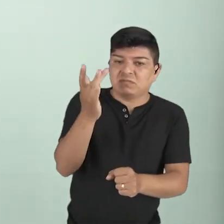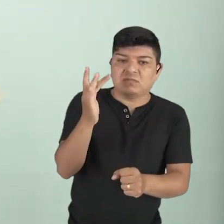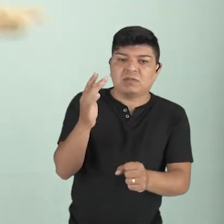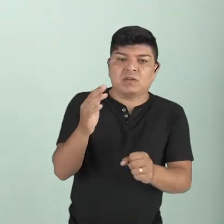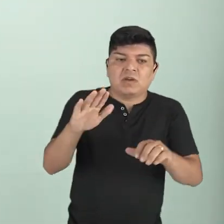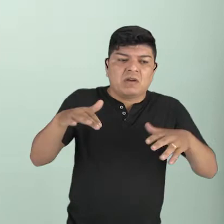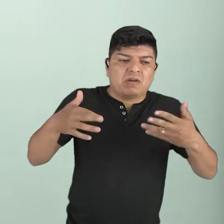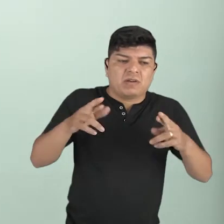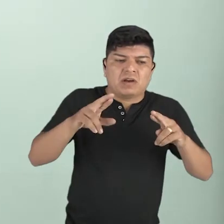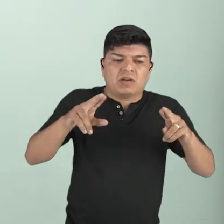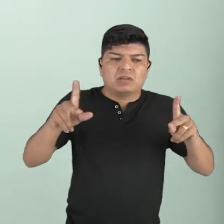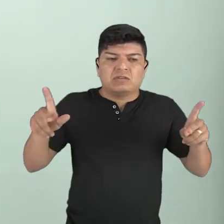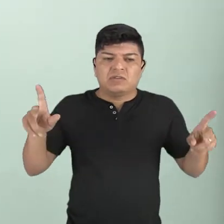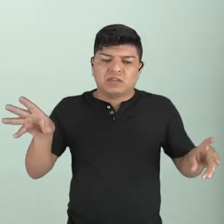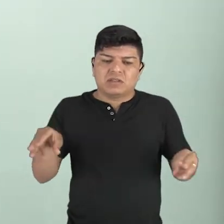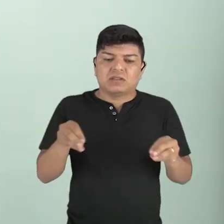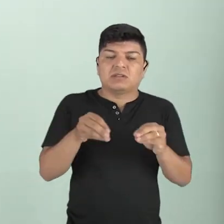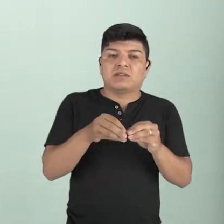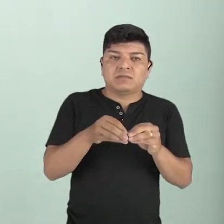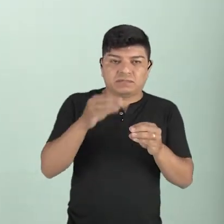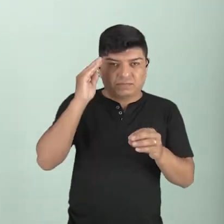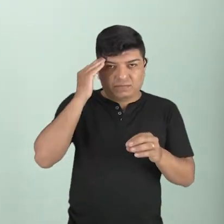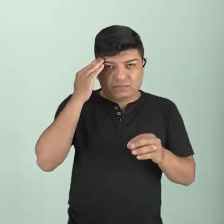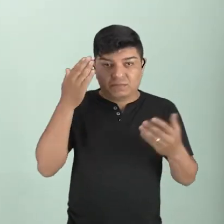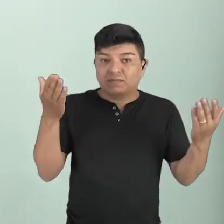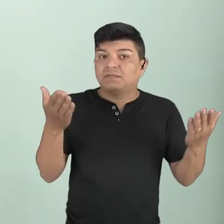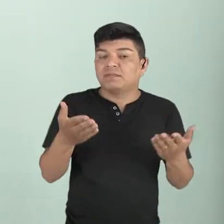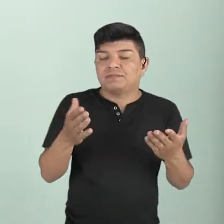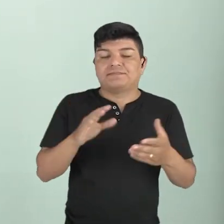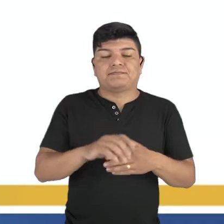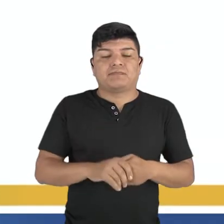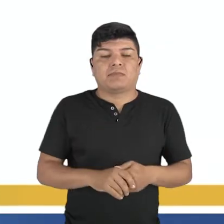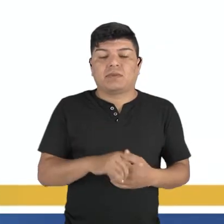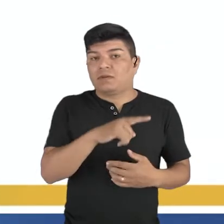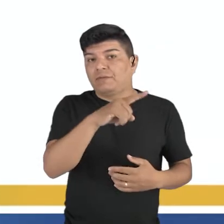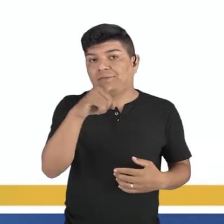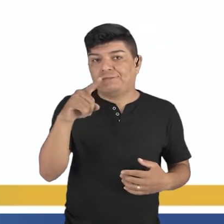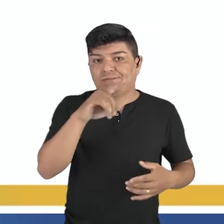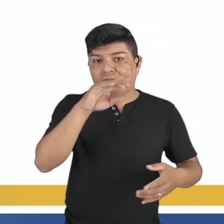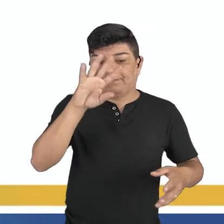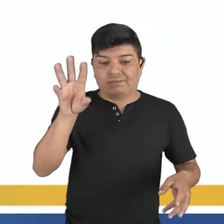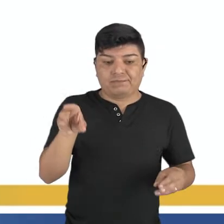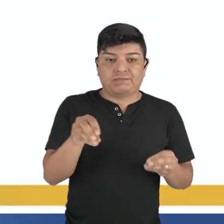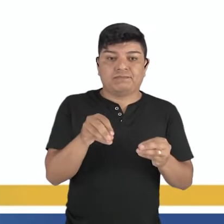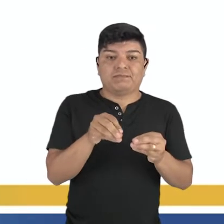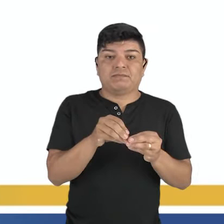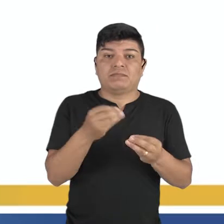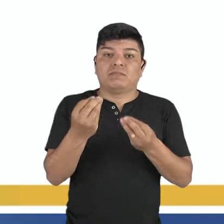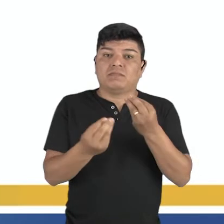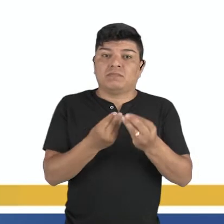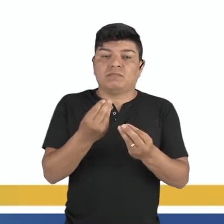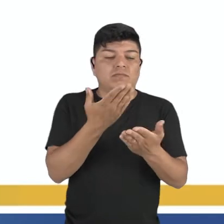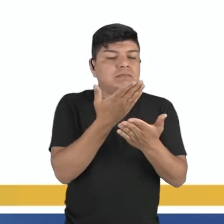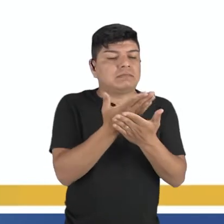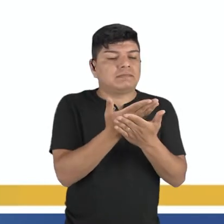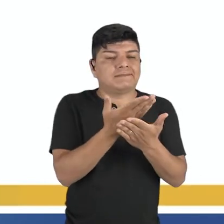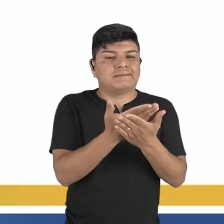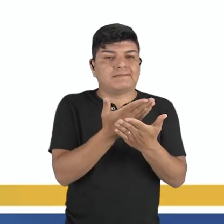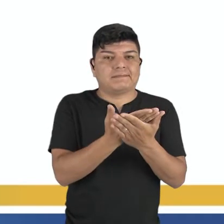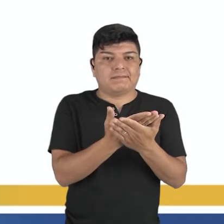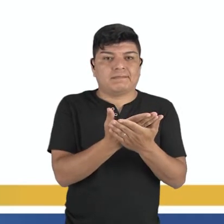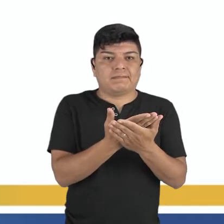diferença de resumir, fichar? Então vamos compreender isso. Quando você resume, é uma excelente forma de estudar